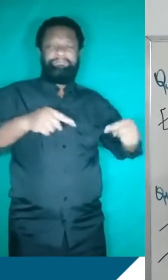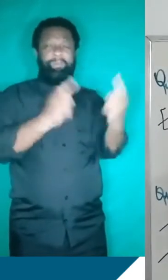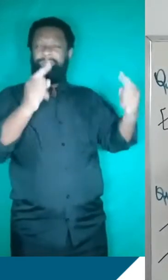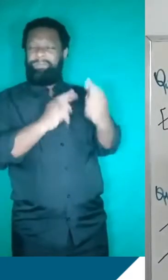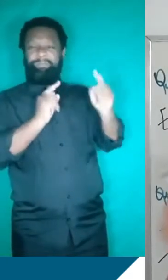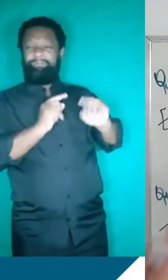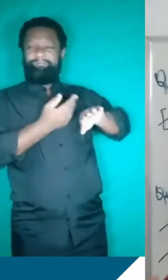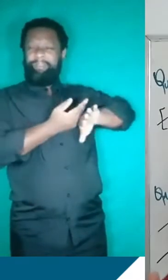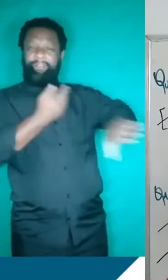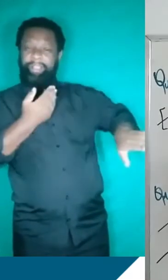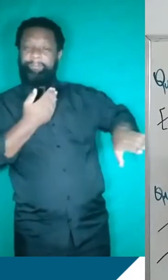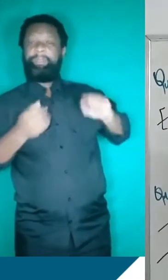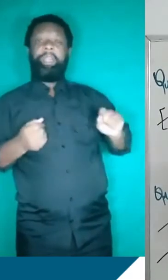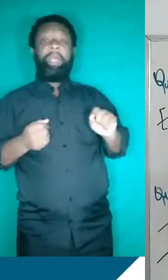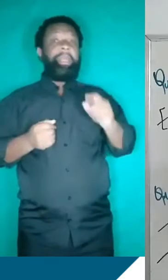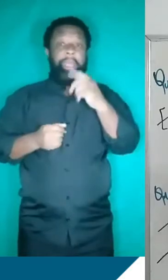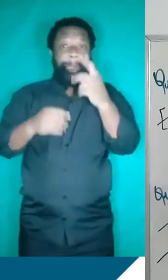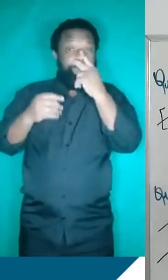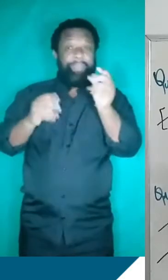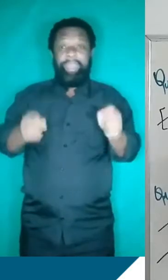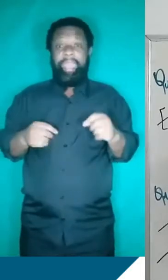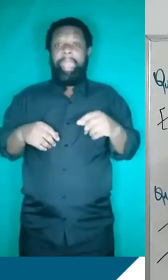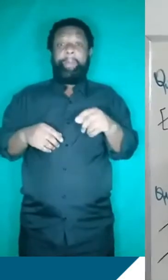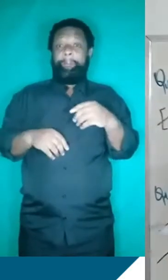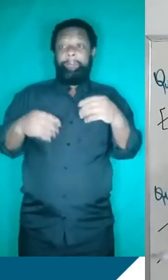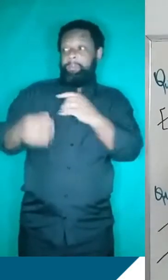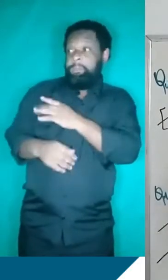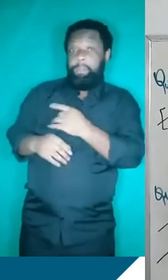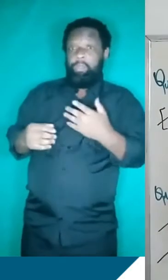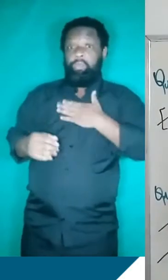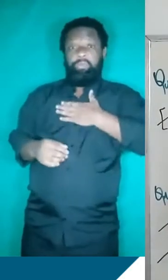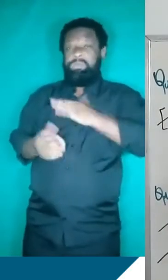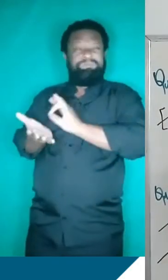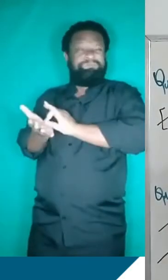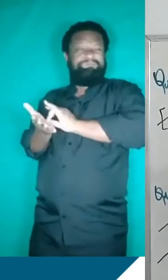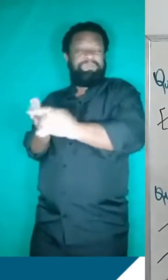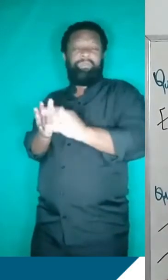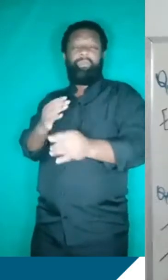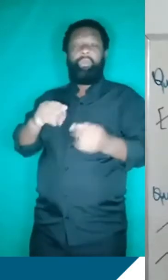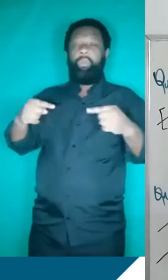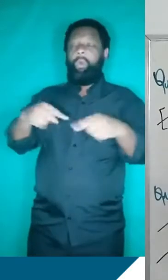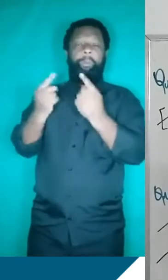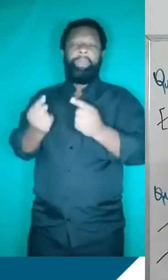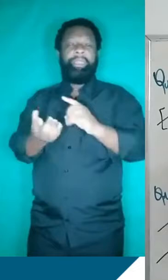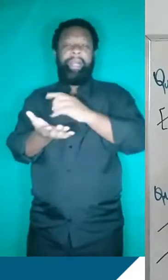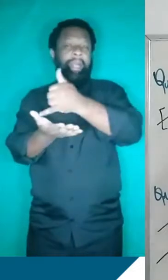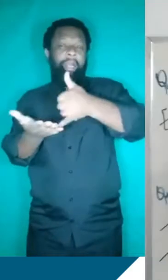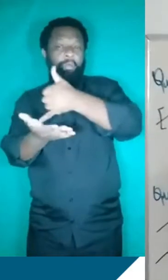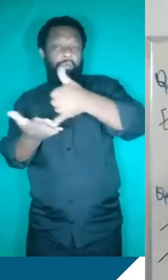Então, lipofóbico seria fobia, medo, tudo bem? De gorduras. Então, aquele que é hidrofílico, que